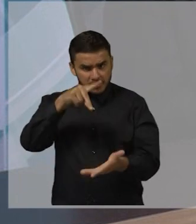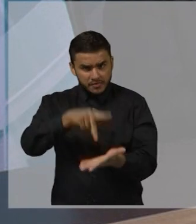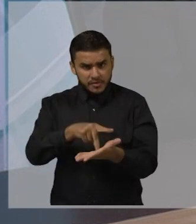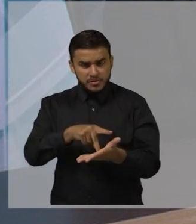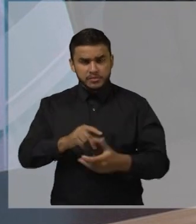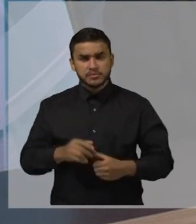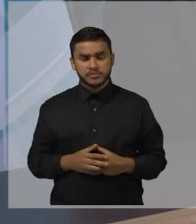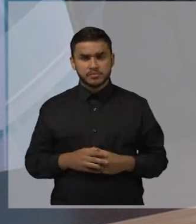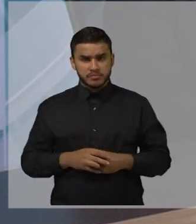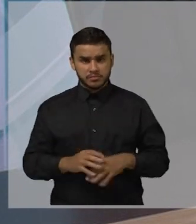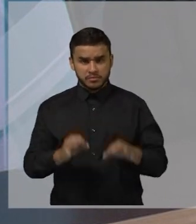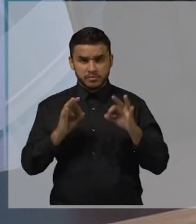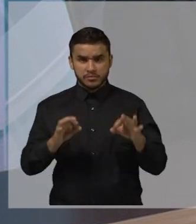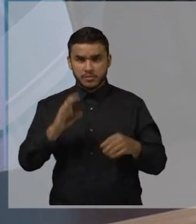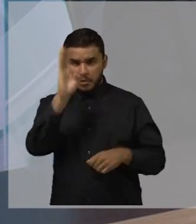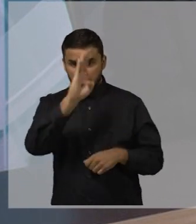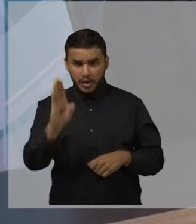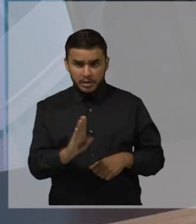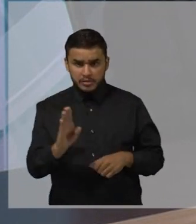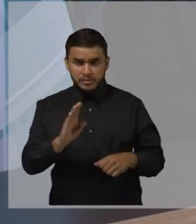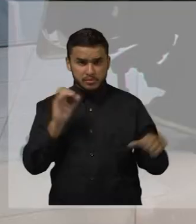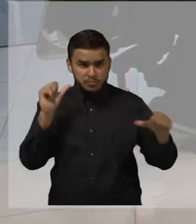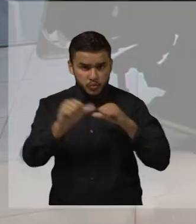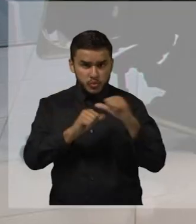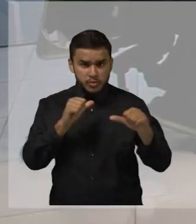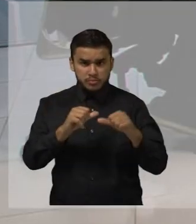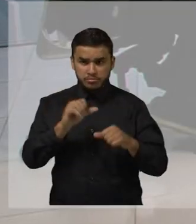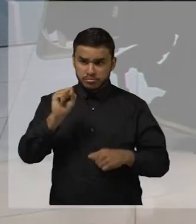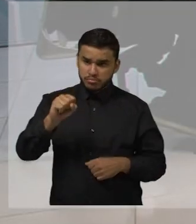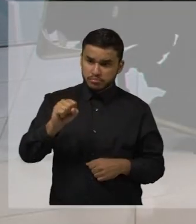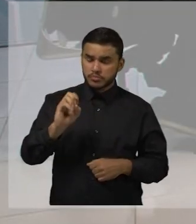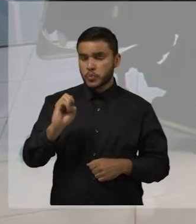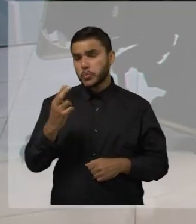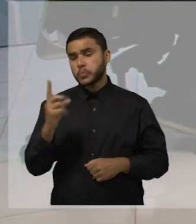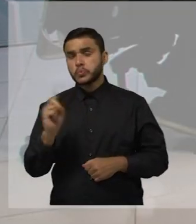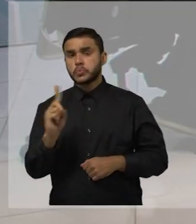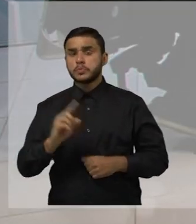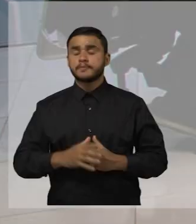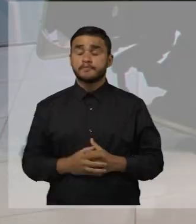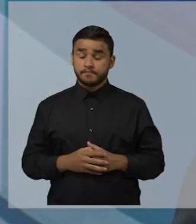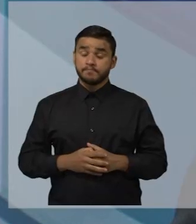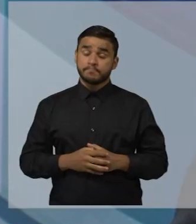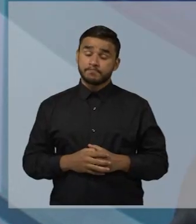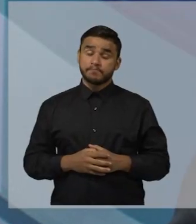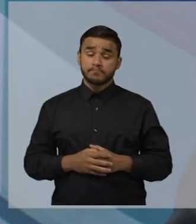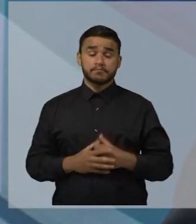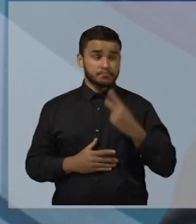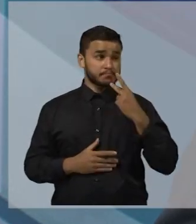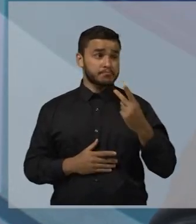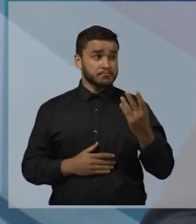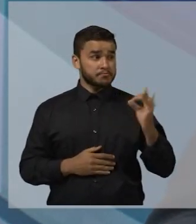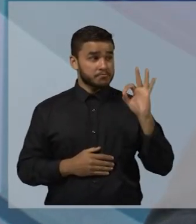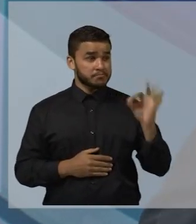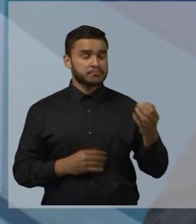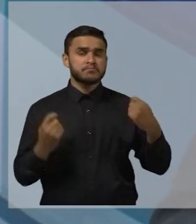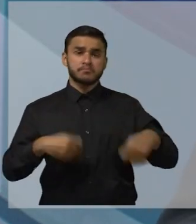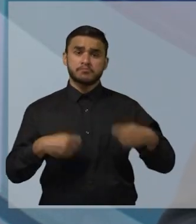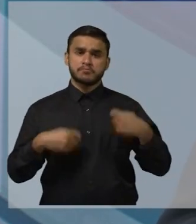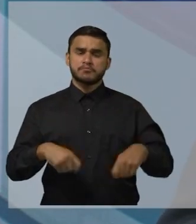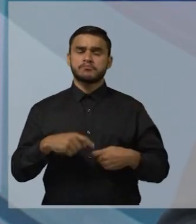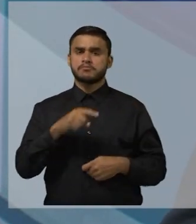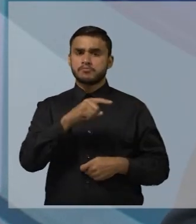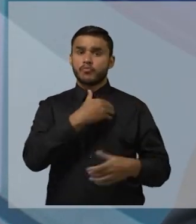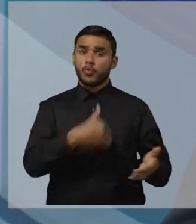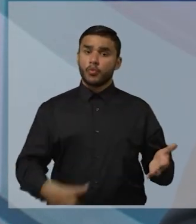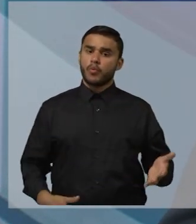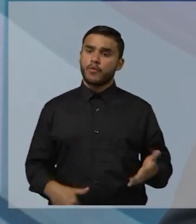que nós poderemos ter uma mudança efetiva para tirar o Brasil da situação que está hoje? Em primeiro lugar,